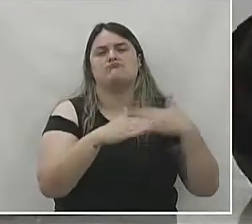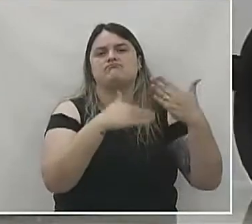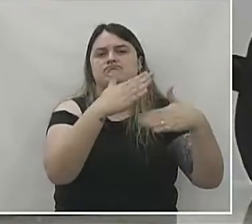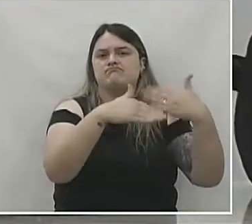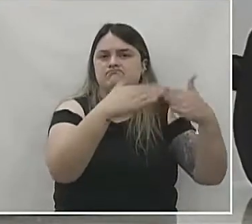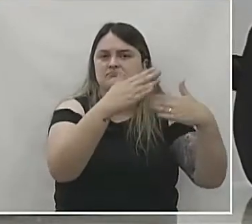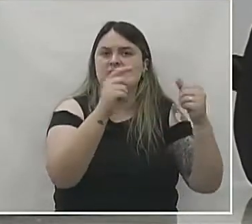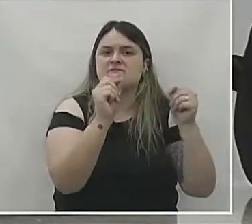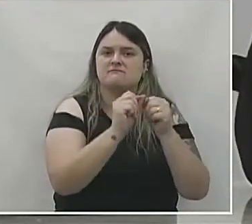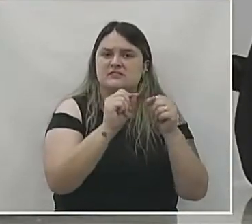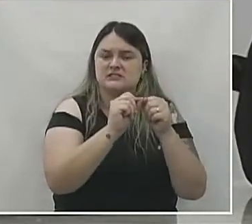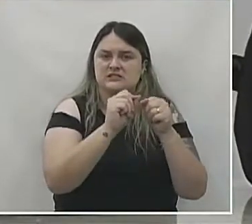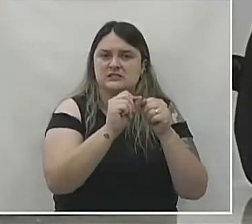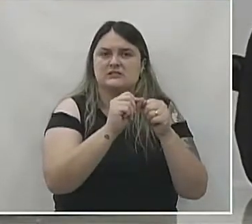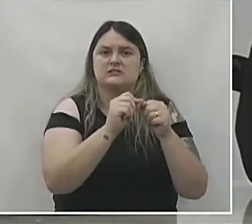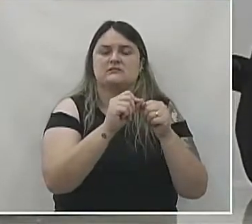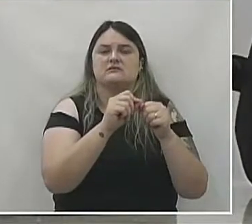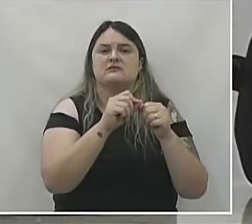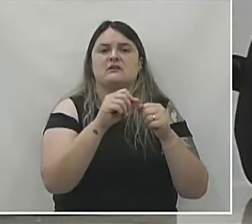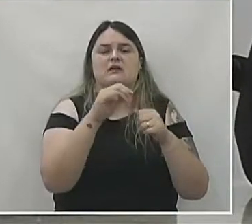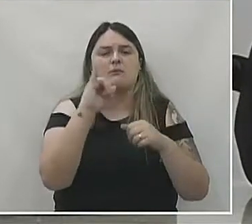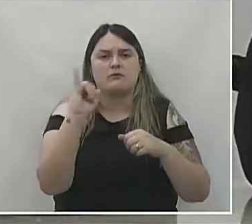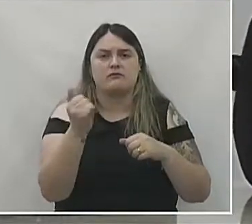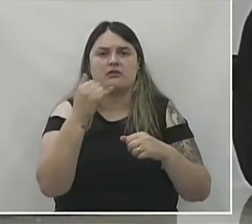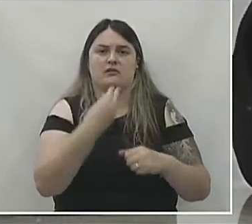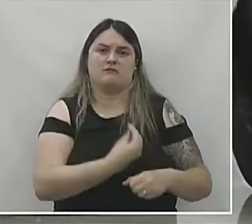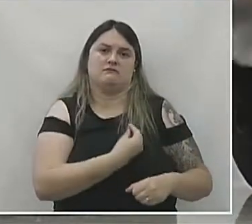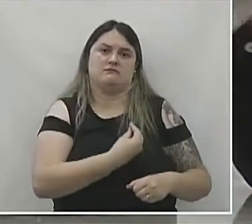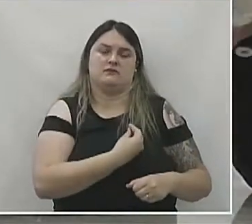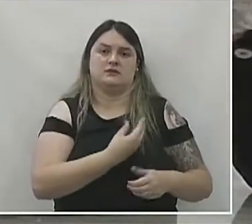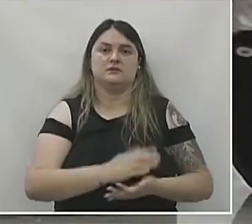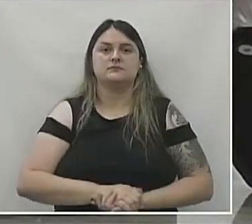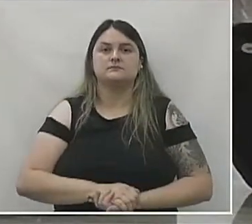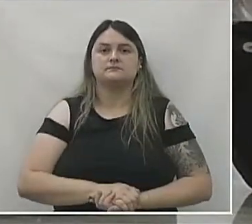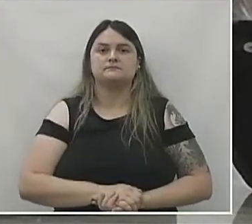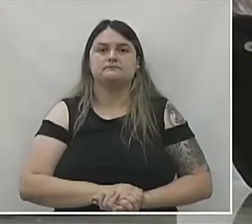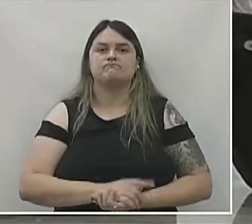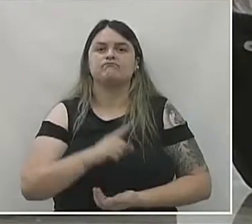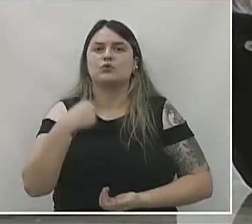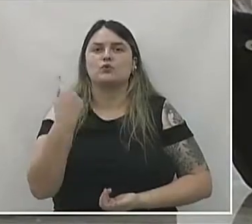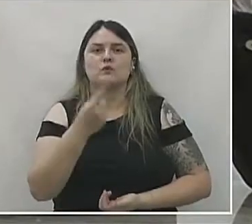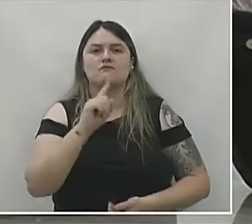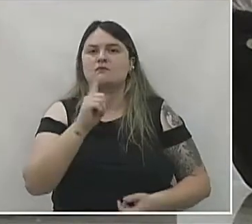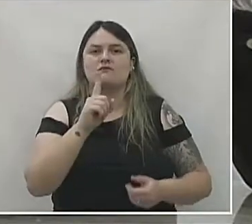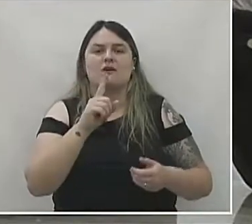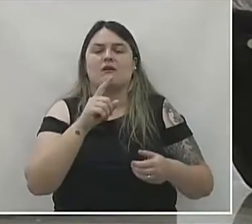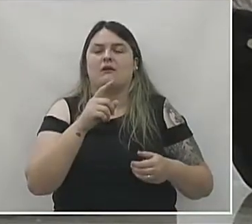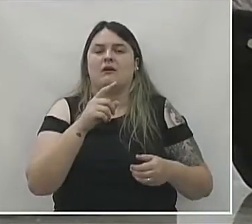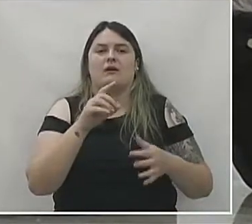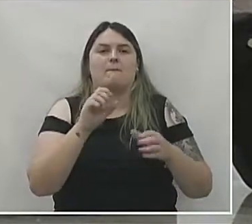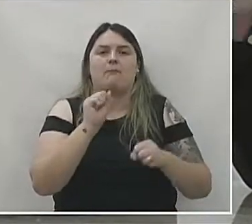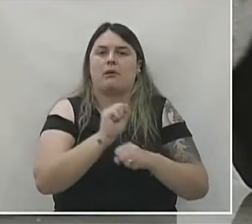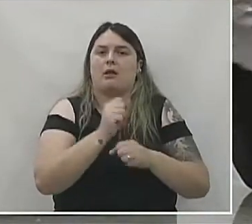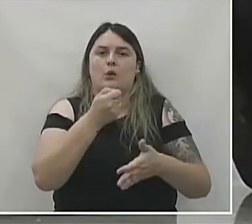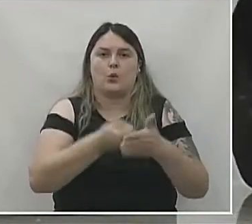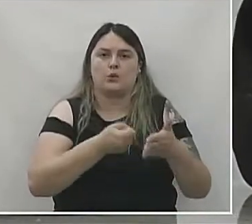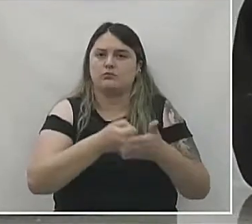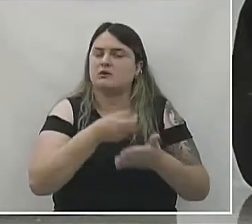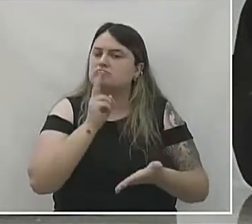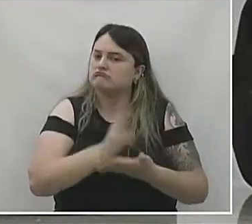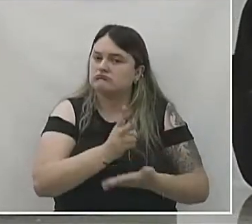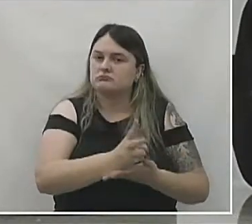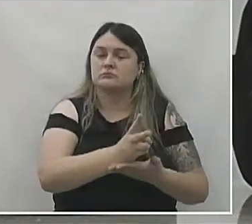estar fazendo o seu lazer né Fica aí o pedido a gente não vai deixar de lutar por isso e